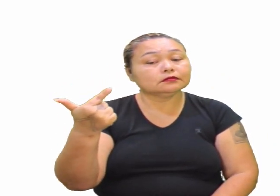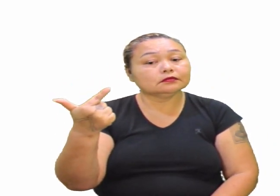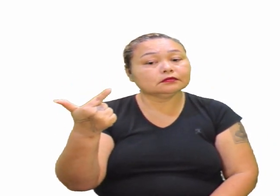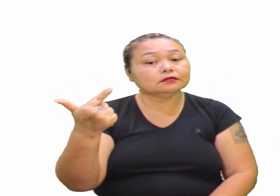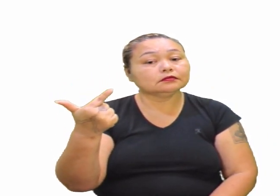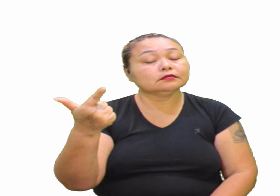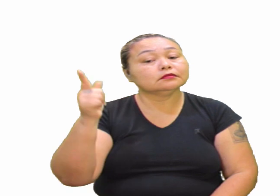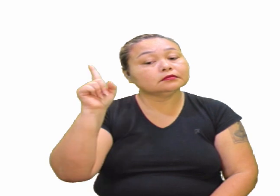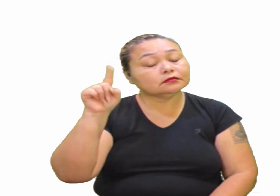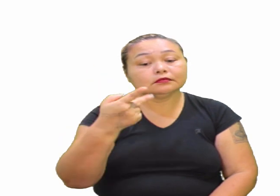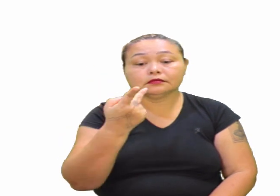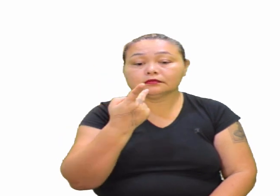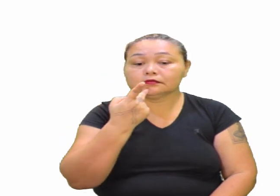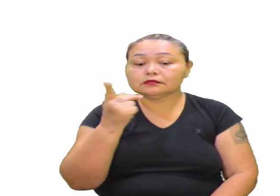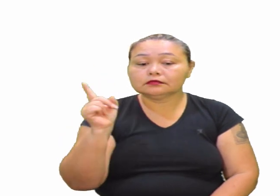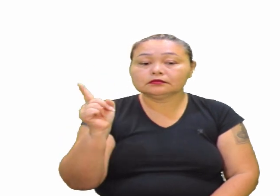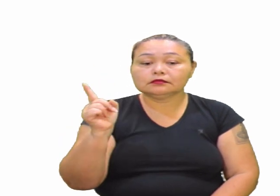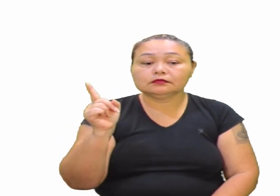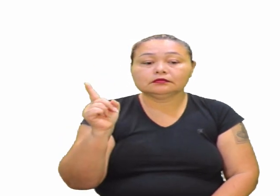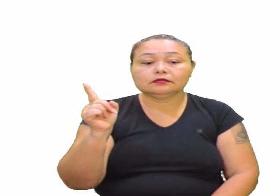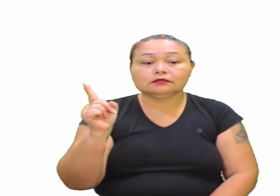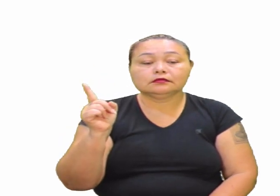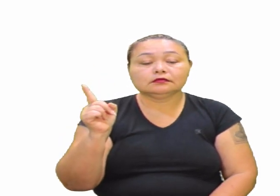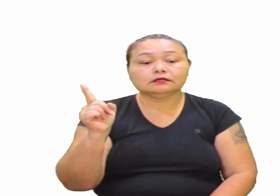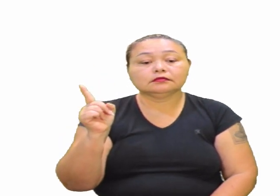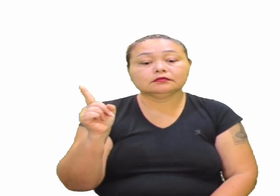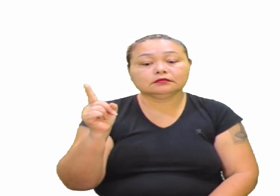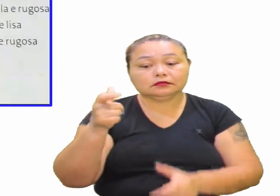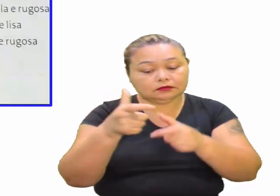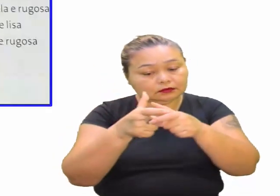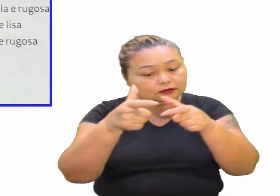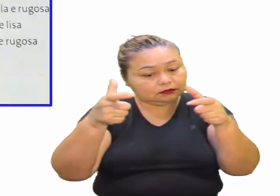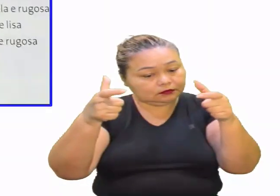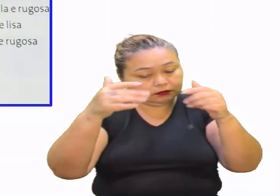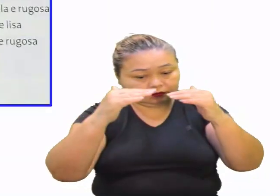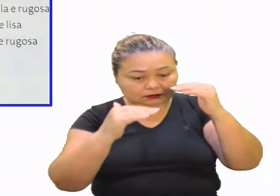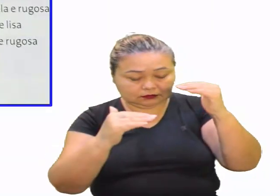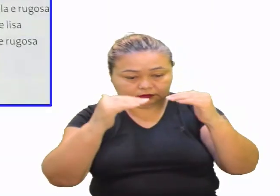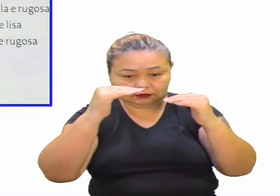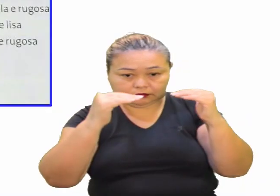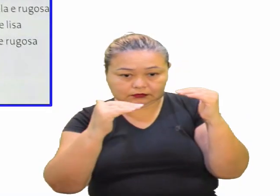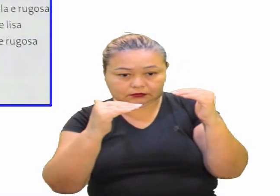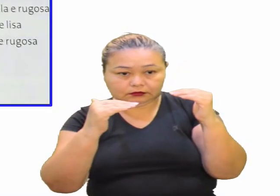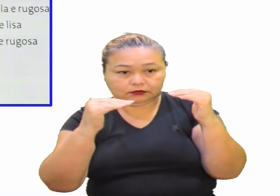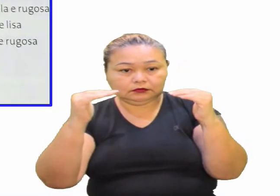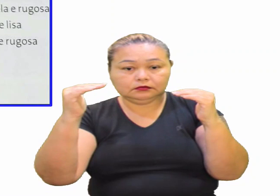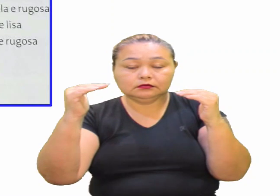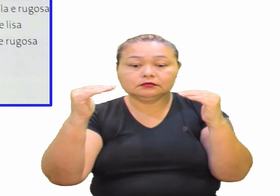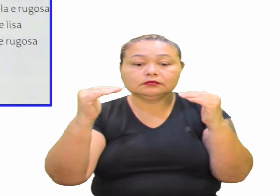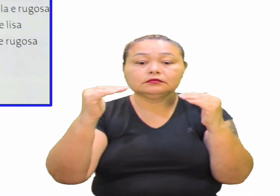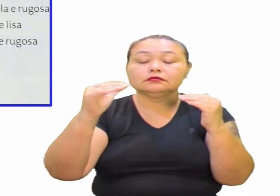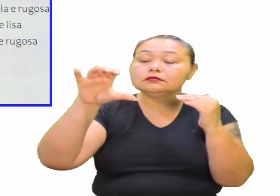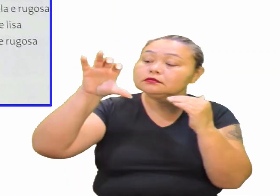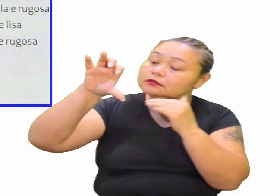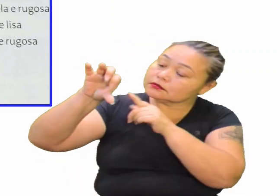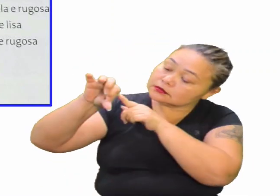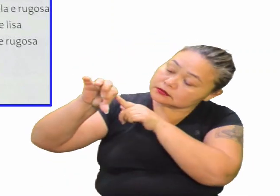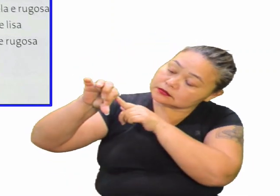nós estamos falando da proporção de